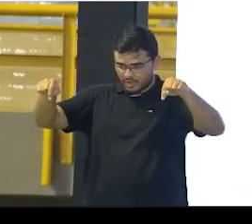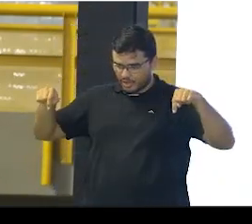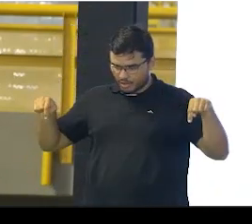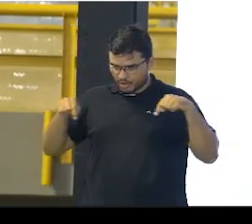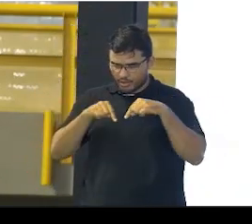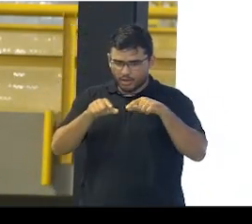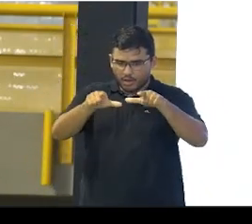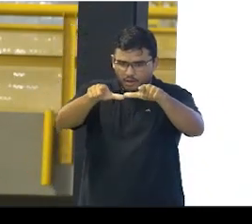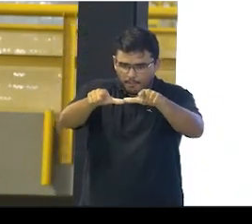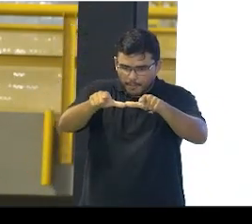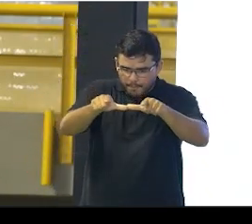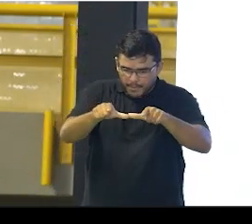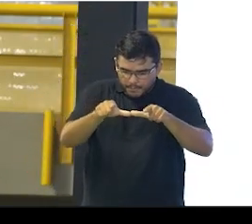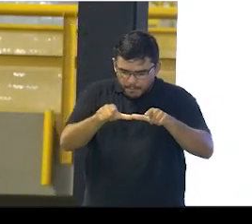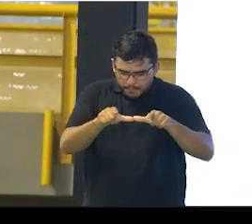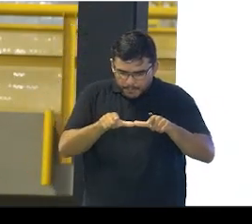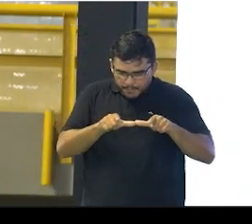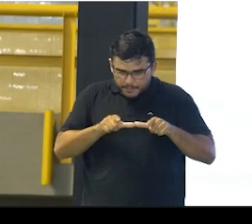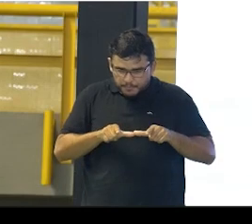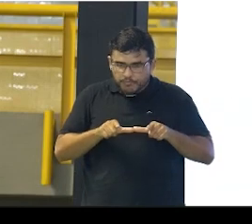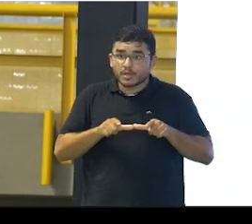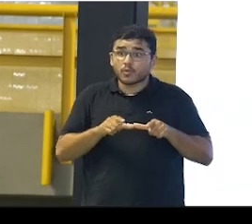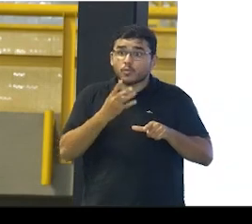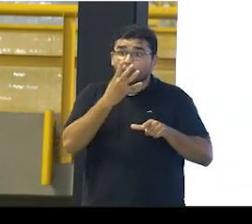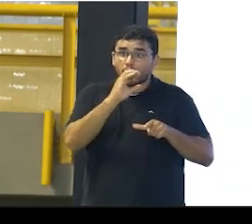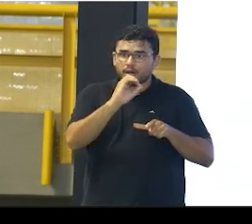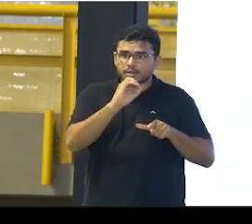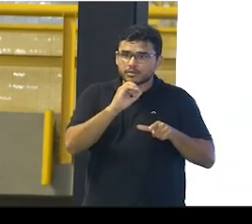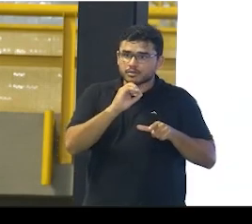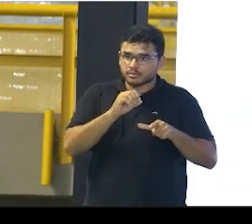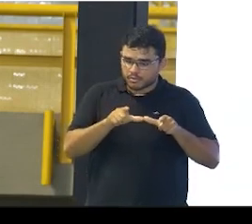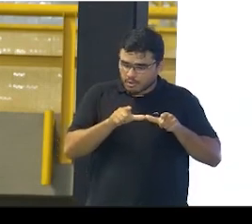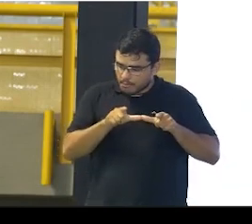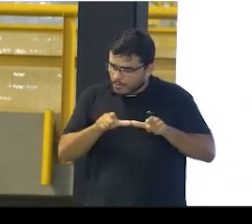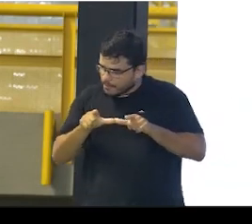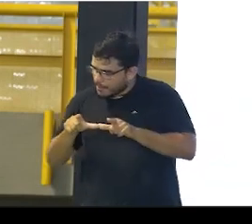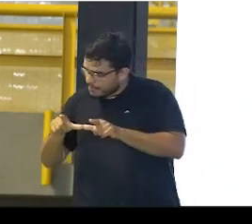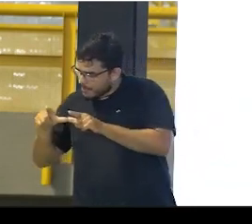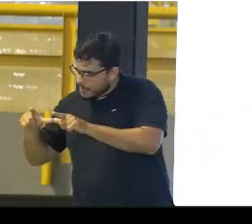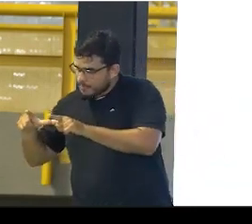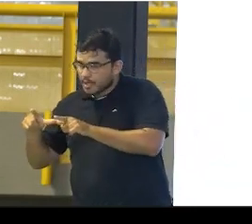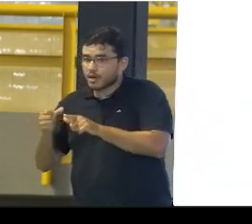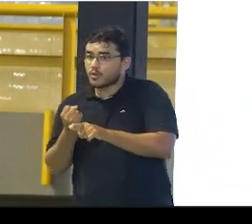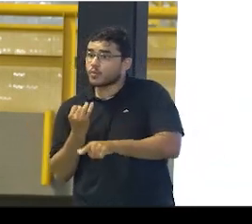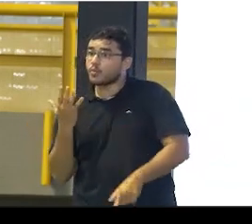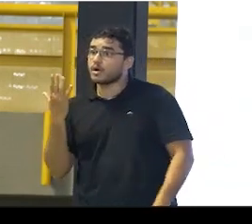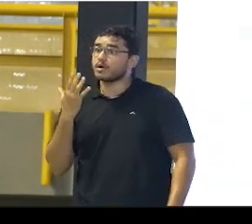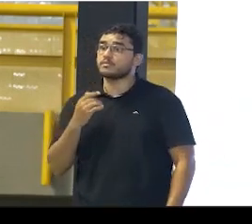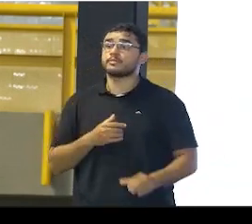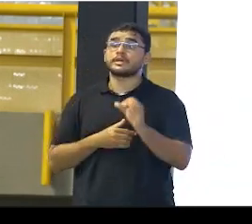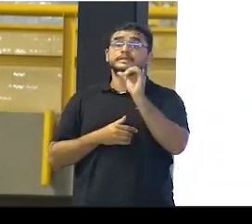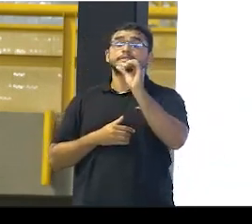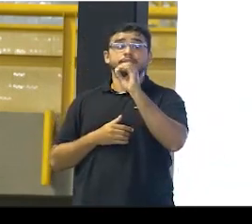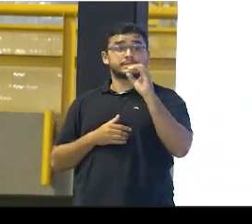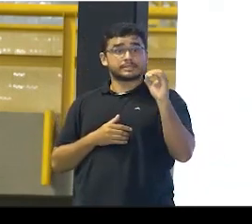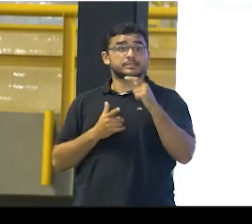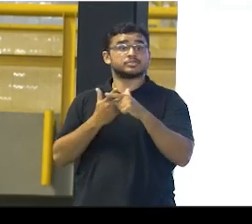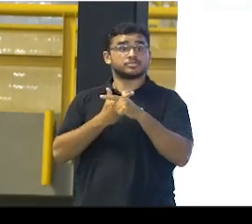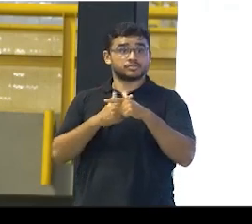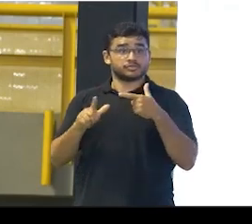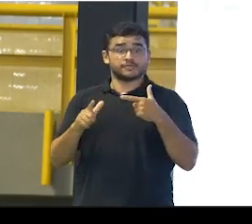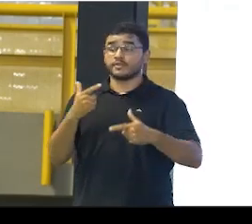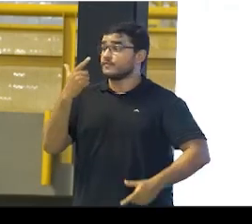sobre 2. Então, um dos catetos, ele funciona como base. E o outro cateto funciona como altura.